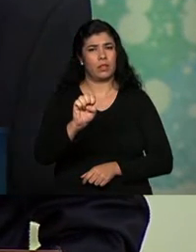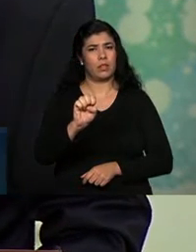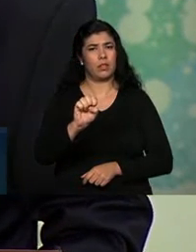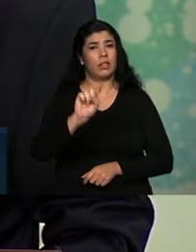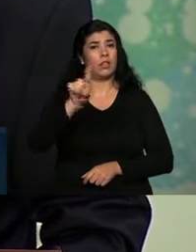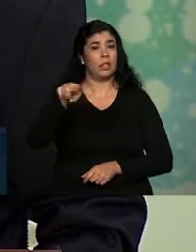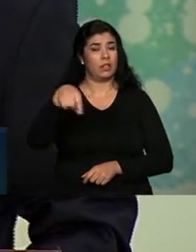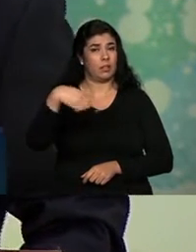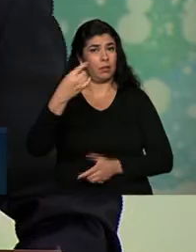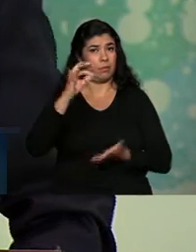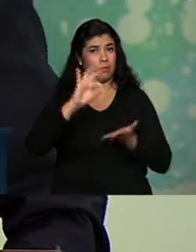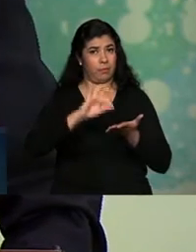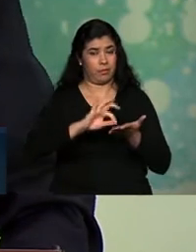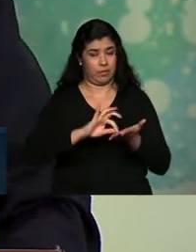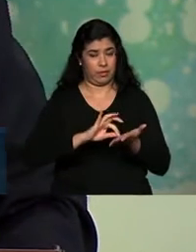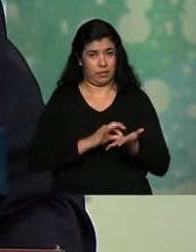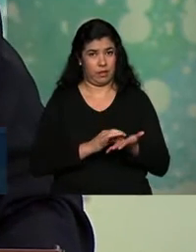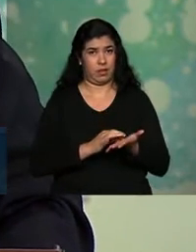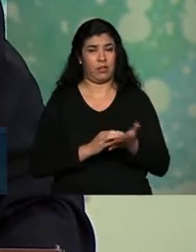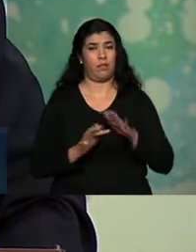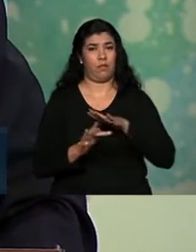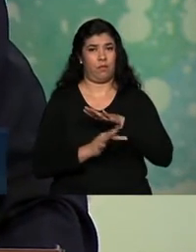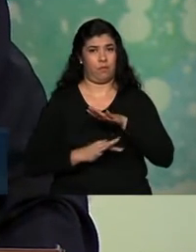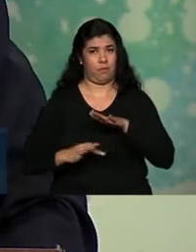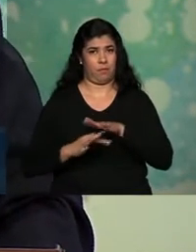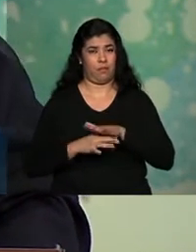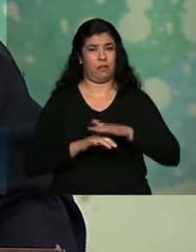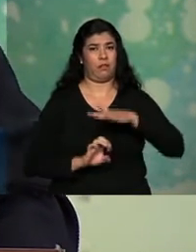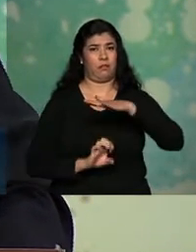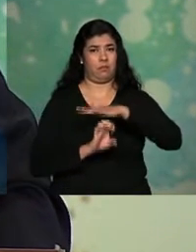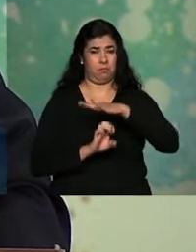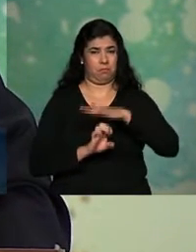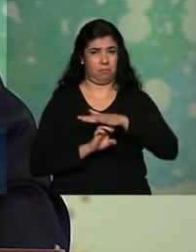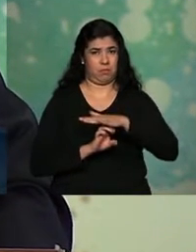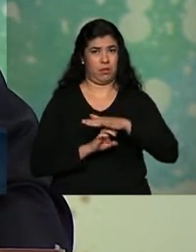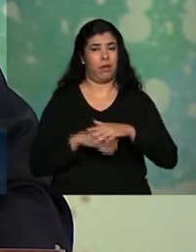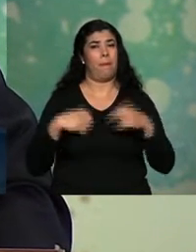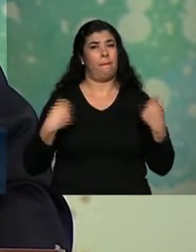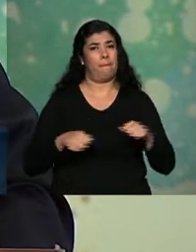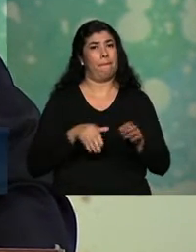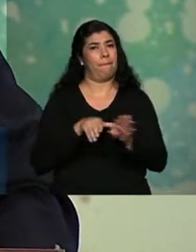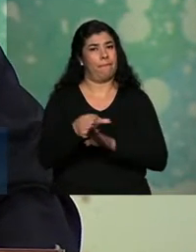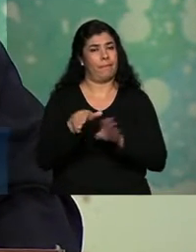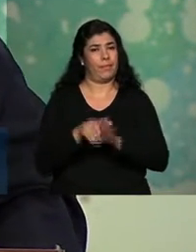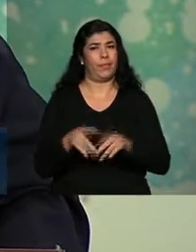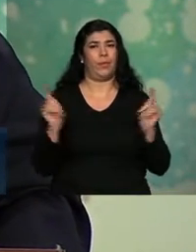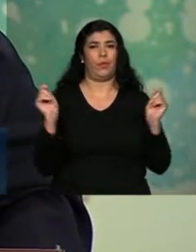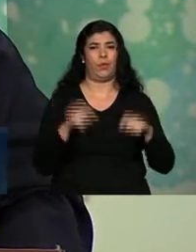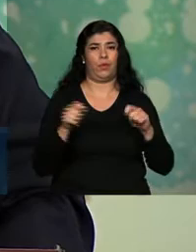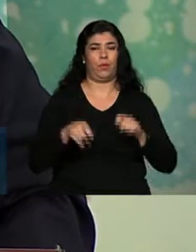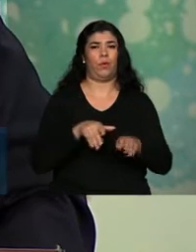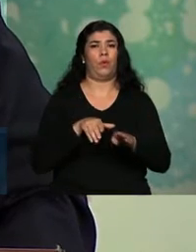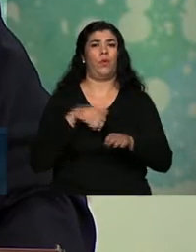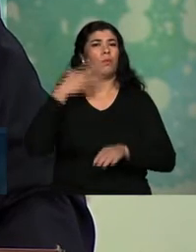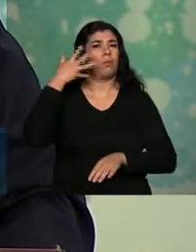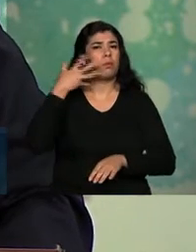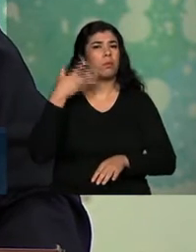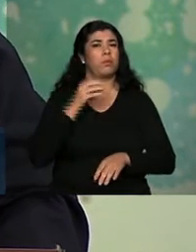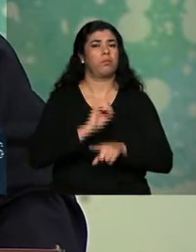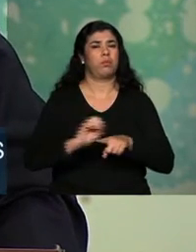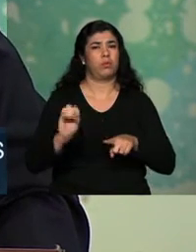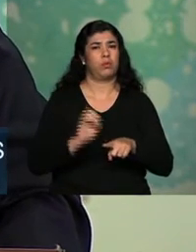o da capacitação, é o da qualificação, e este é o desafio da nossa instituição há